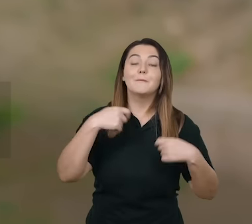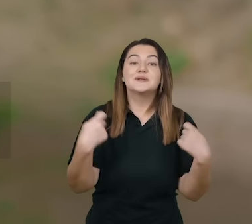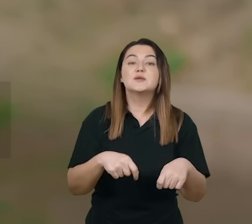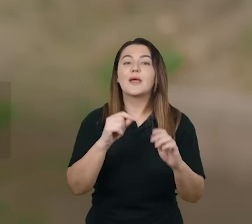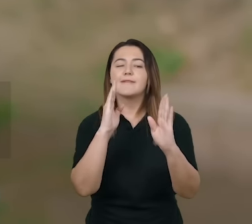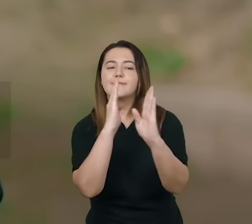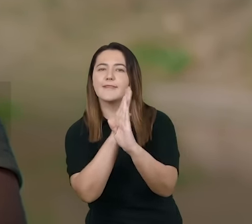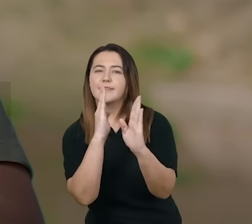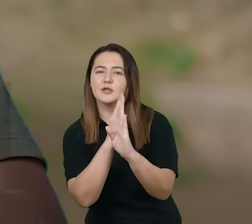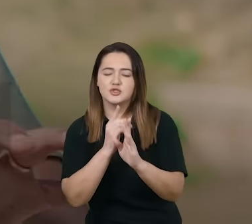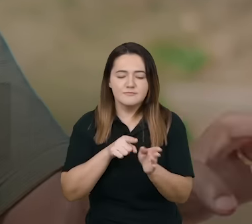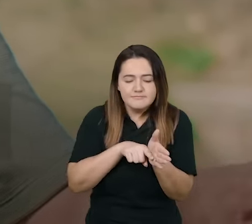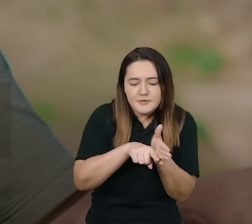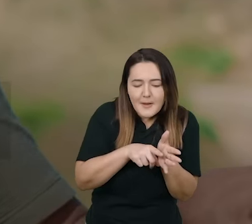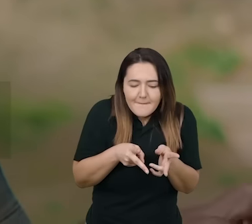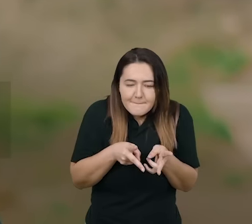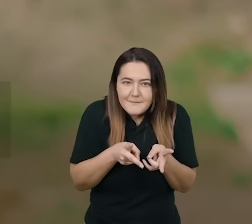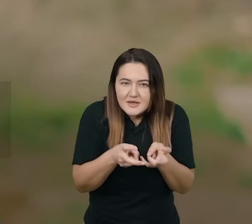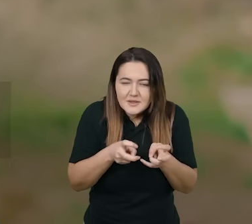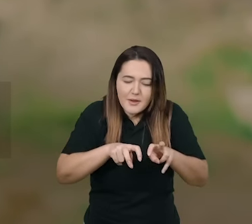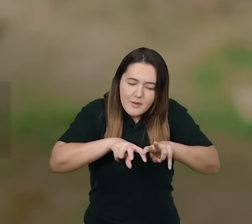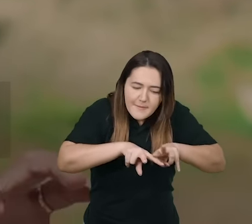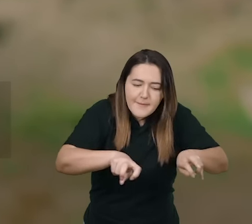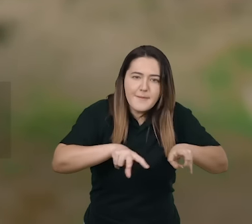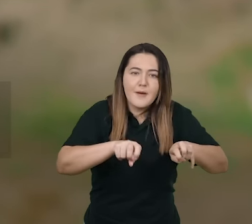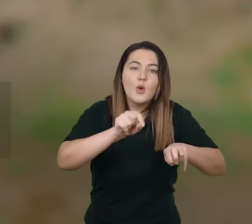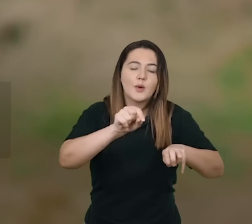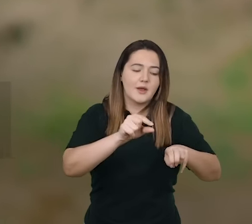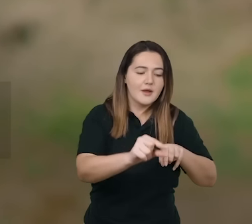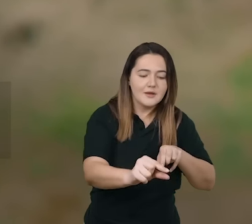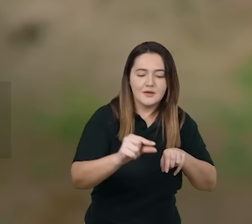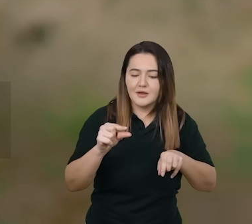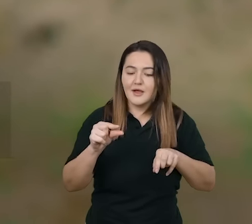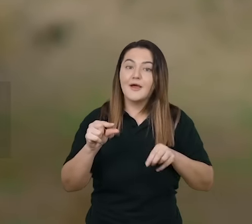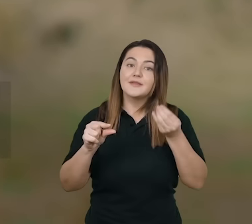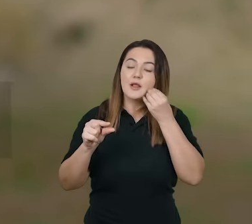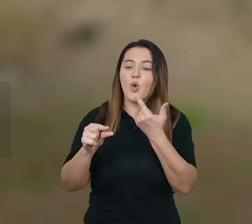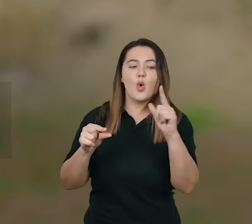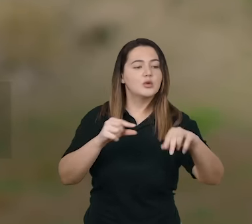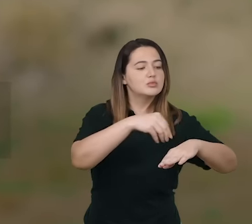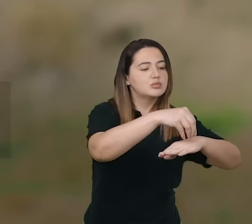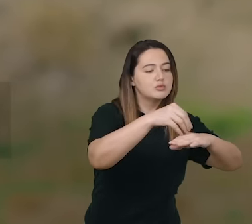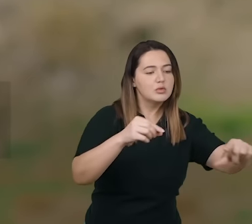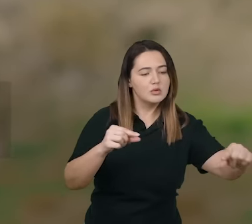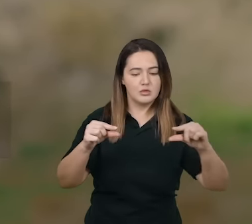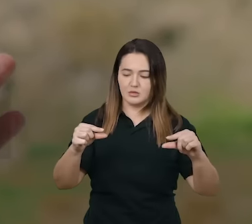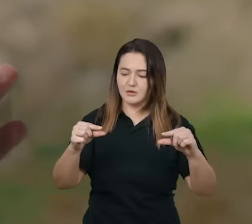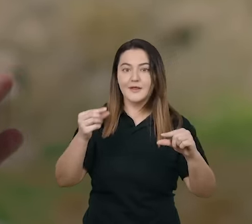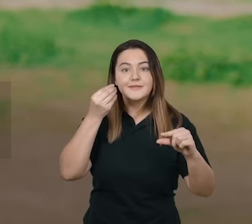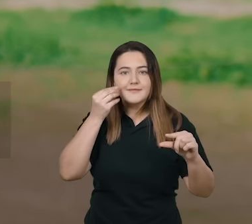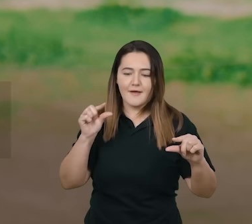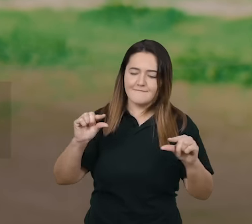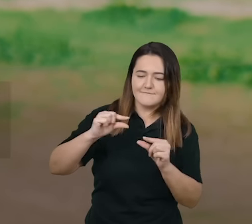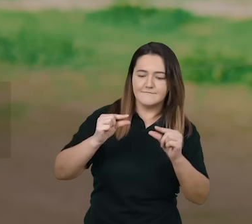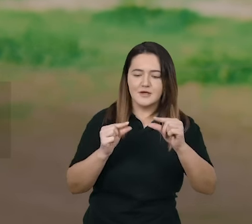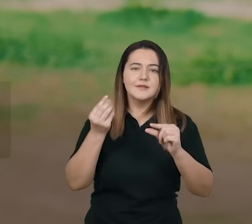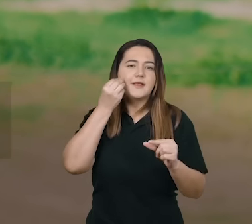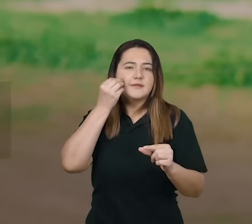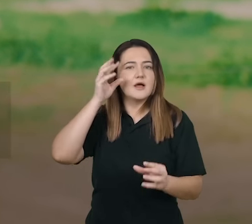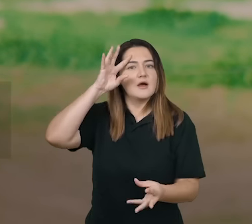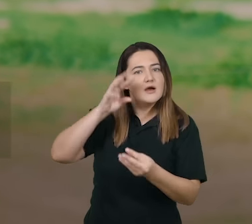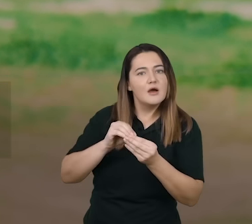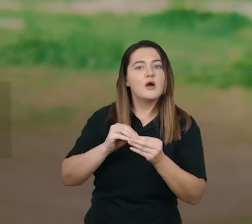detetive para observar nos detalhes as peças de um quebra-cabeças que não está completamente montado, mas que pode